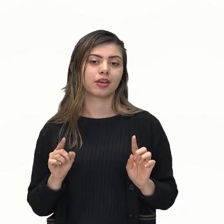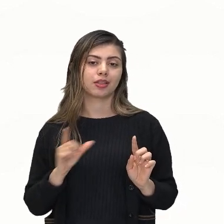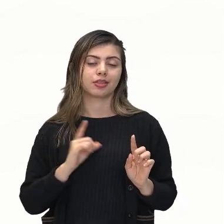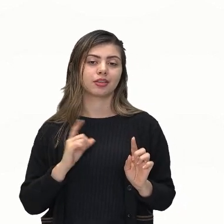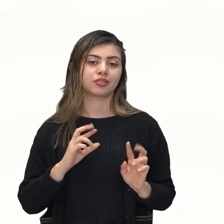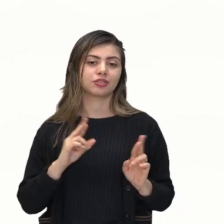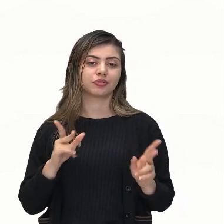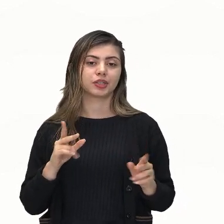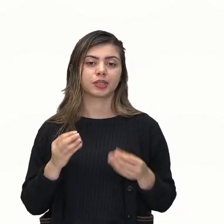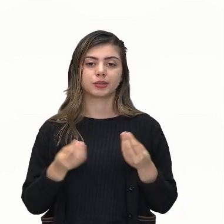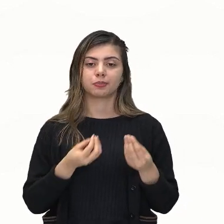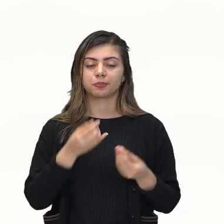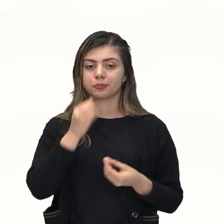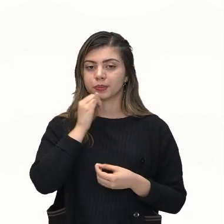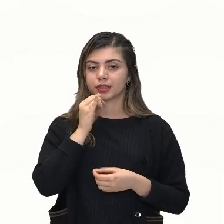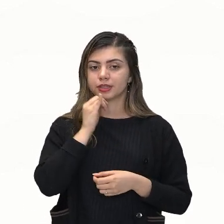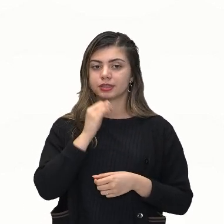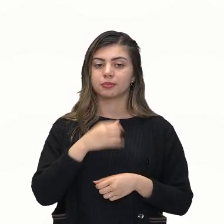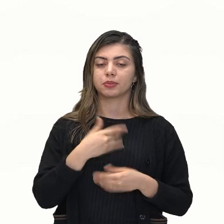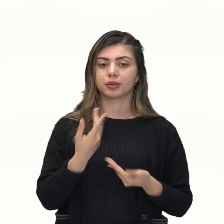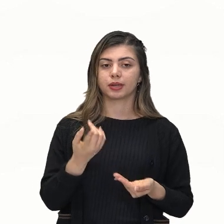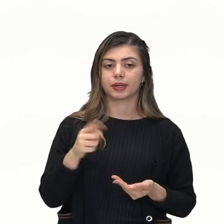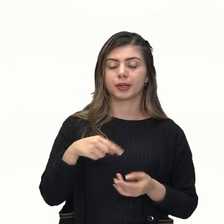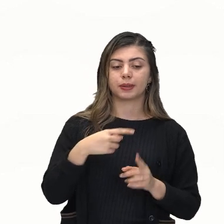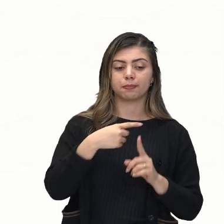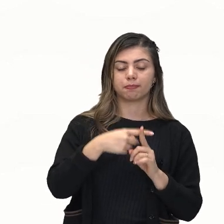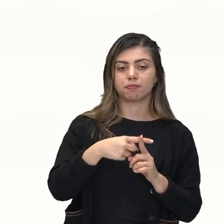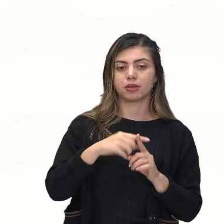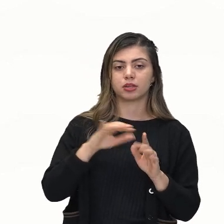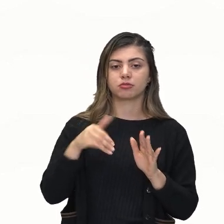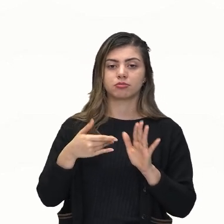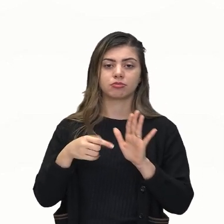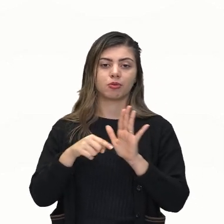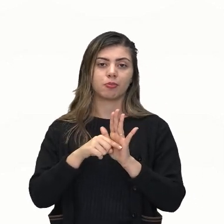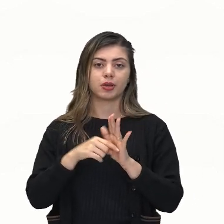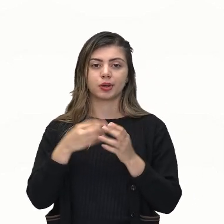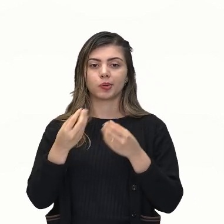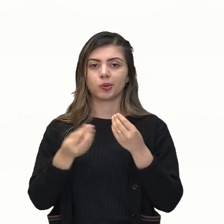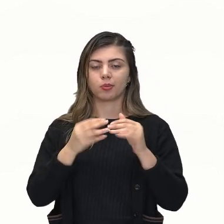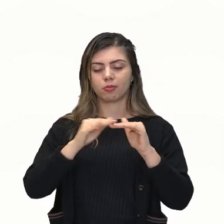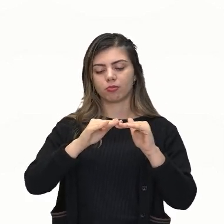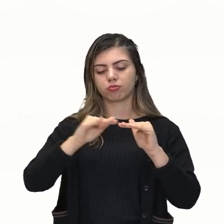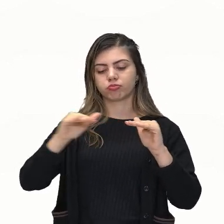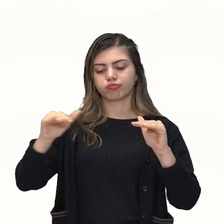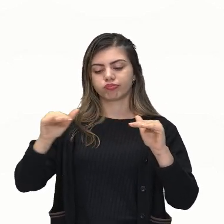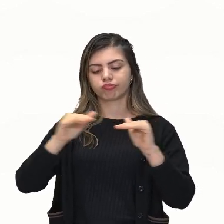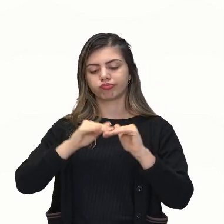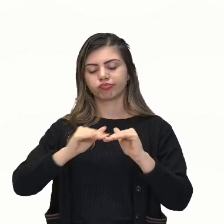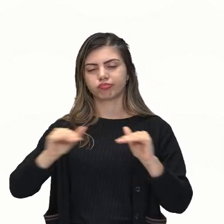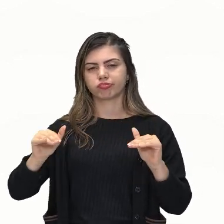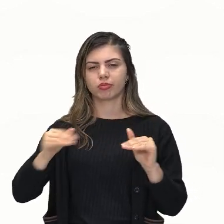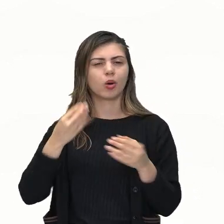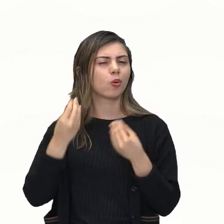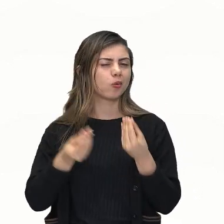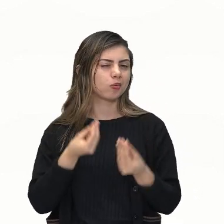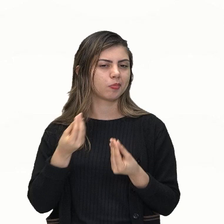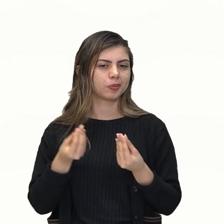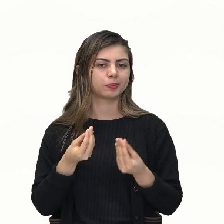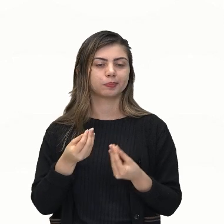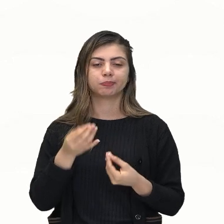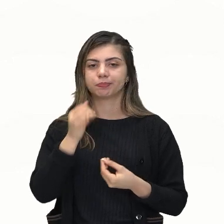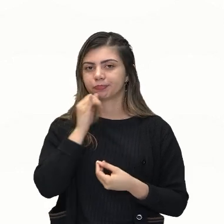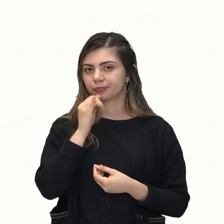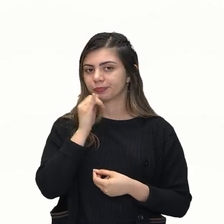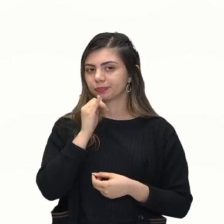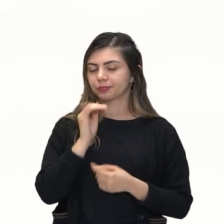a soma ou a subtração, ela se dará horizontalmente. Como assim? Aqui,